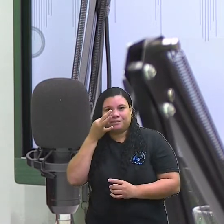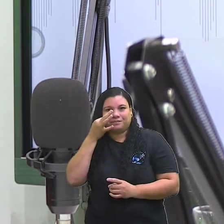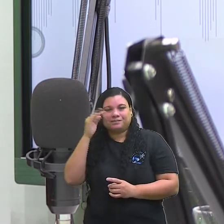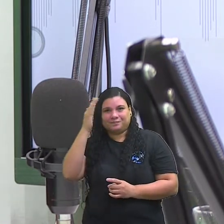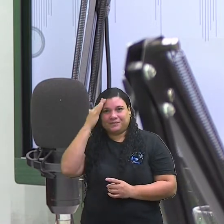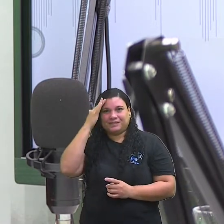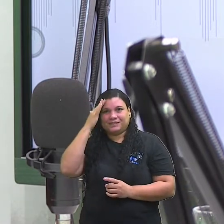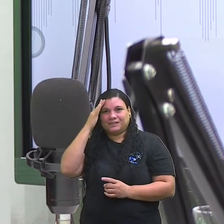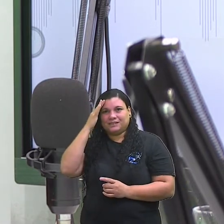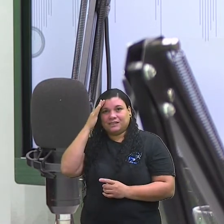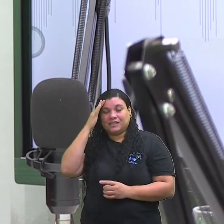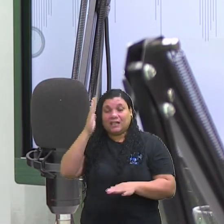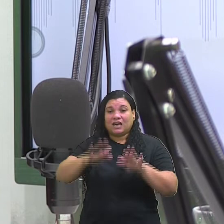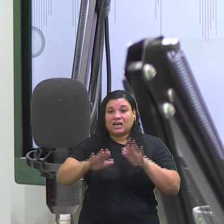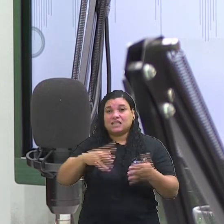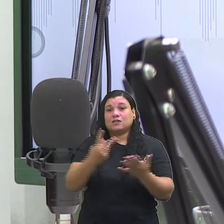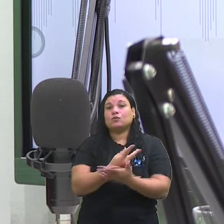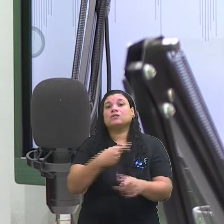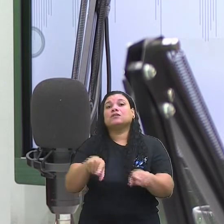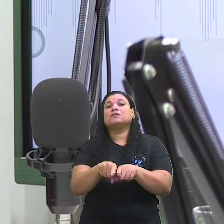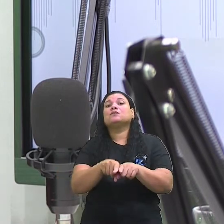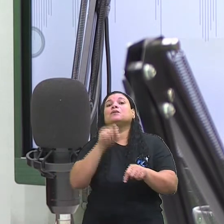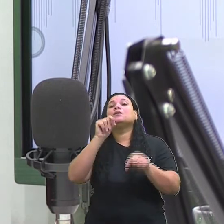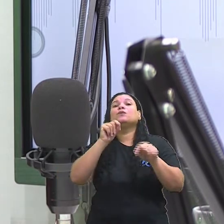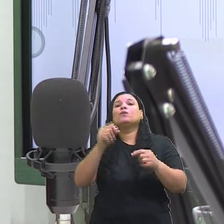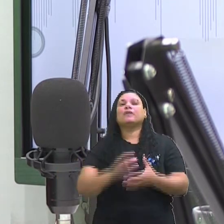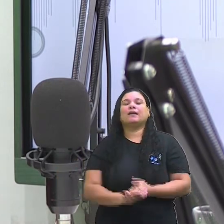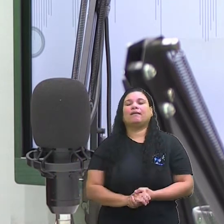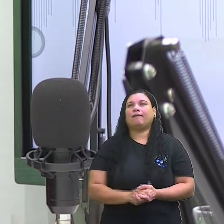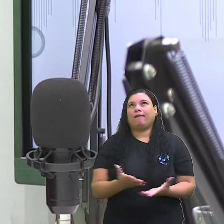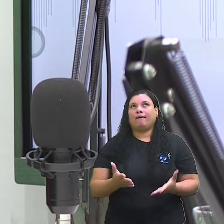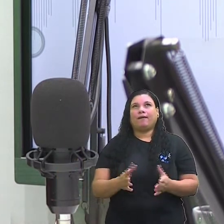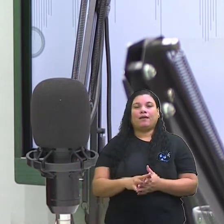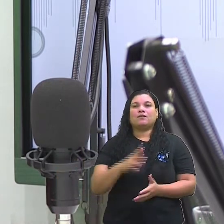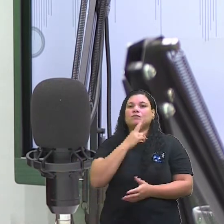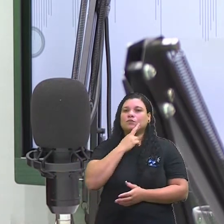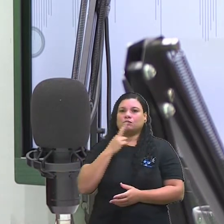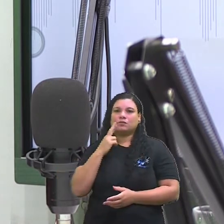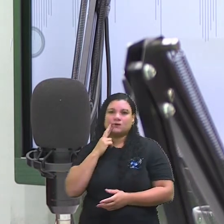daí a pouco o garçom vem e se pergunta, qual é o Wi-Fi mesmo?